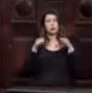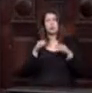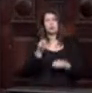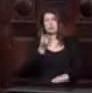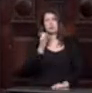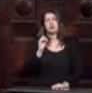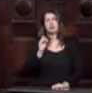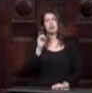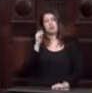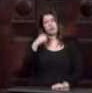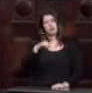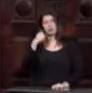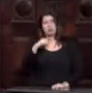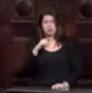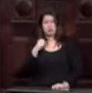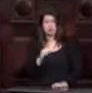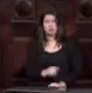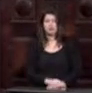menor variação.